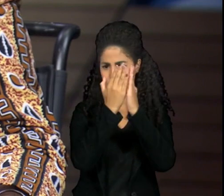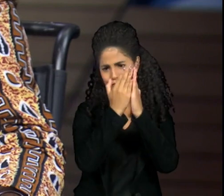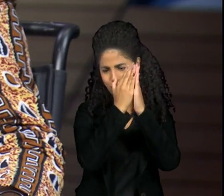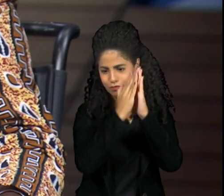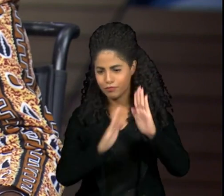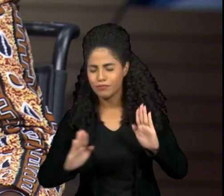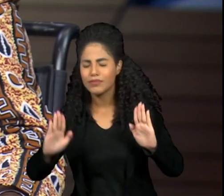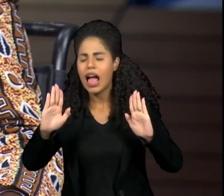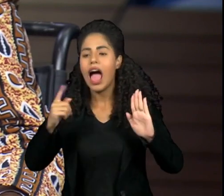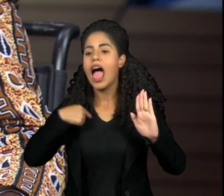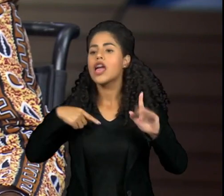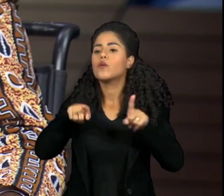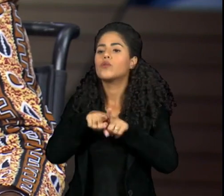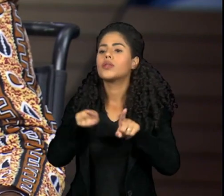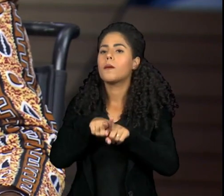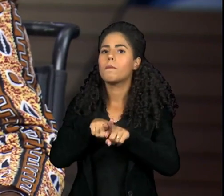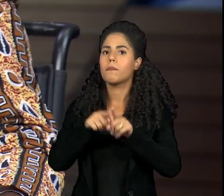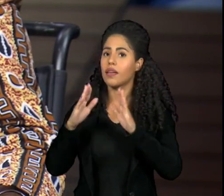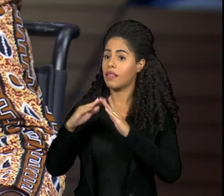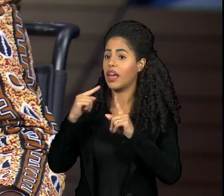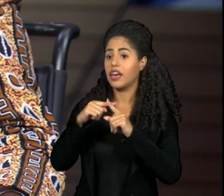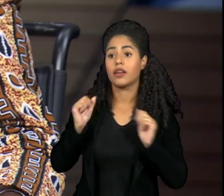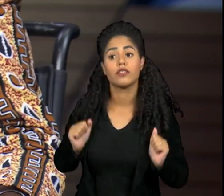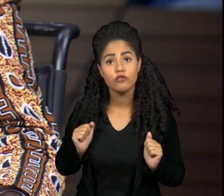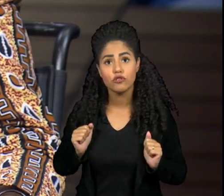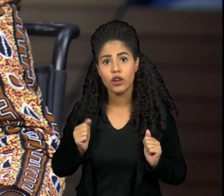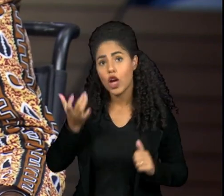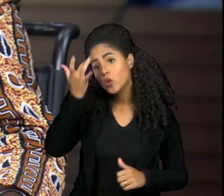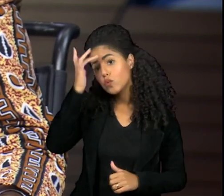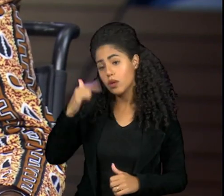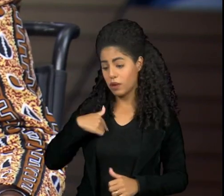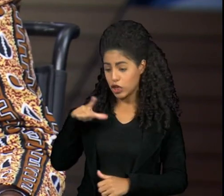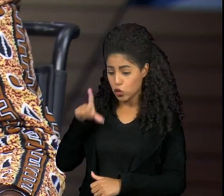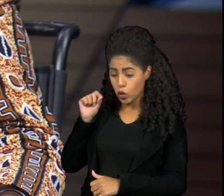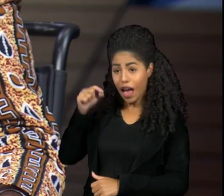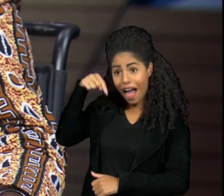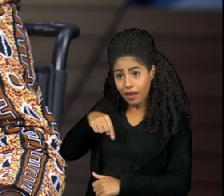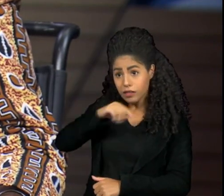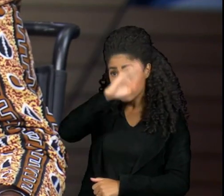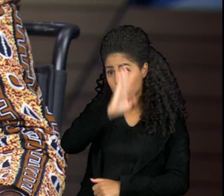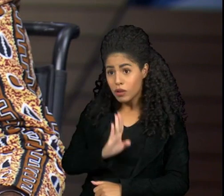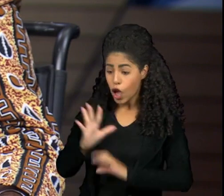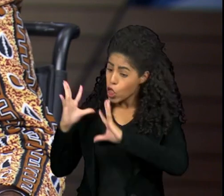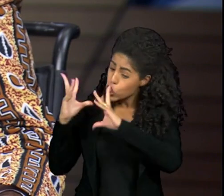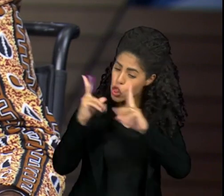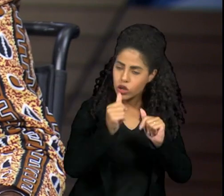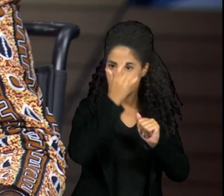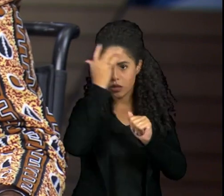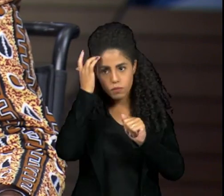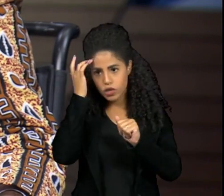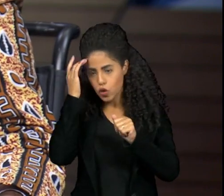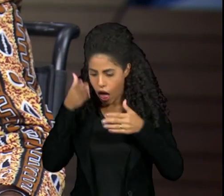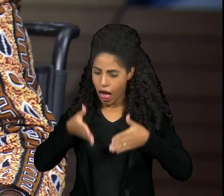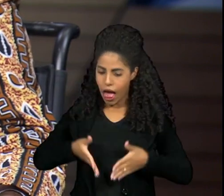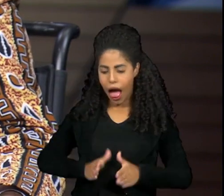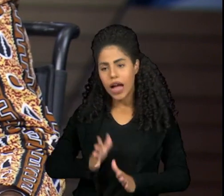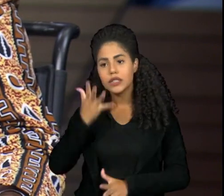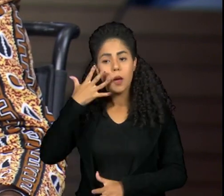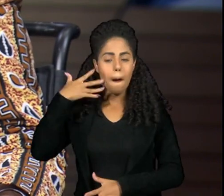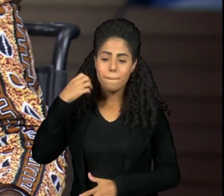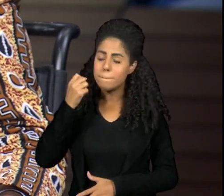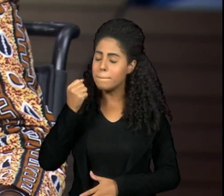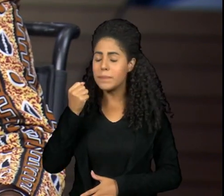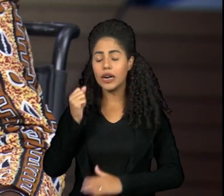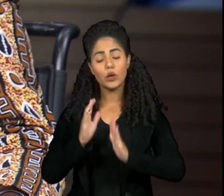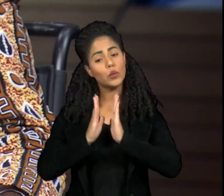também estivesse na igreja, pastor. Não por escolha, mas porque no Brasil todo mundo nasce branco, cristão